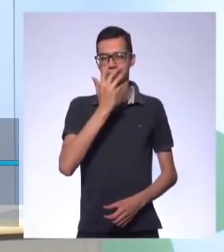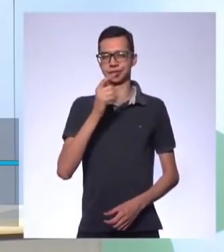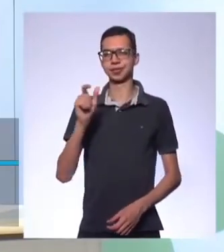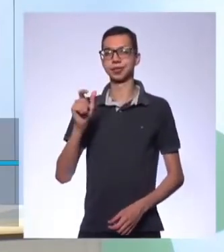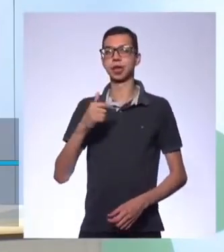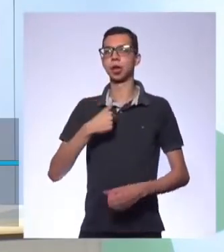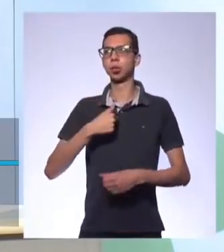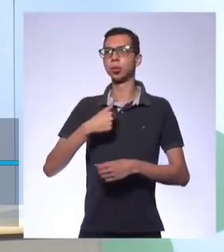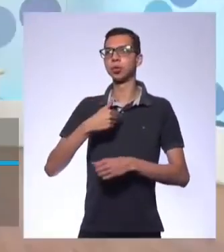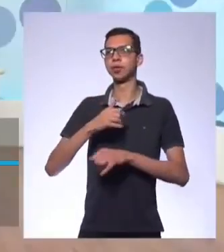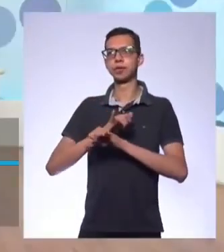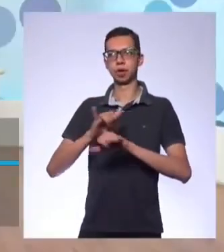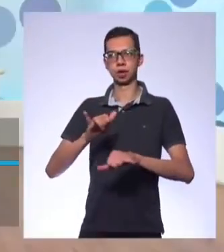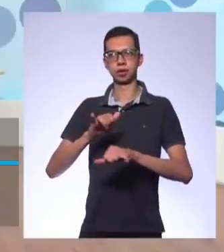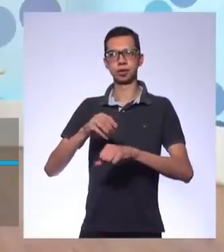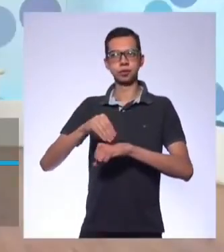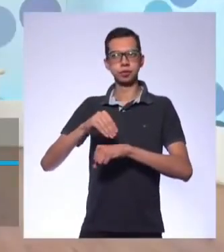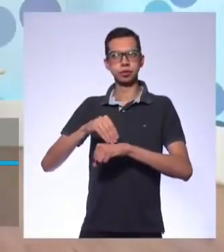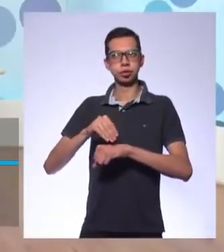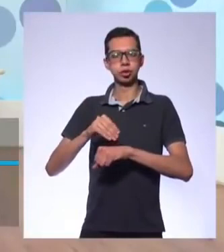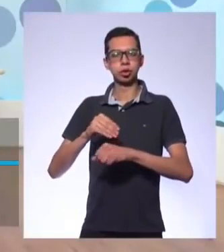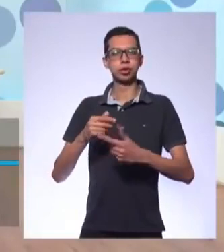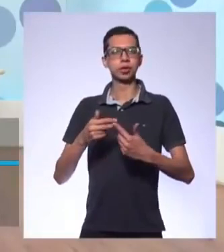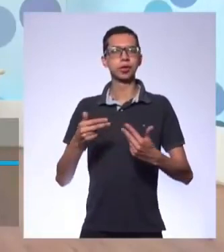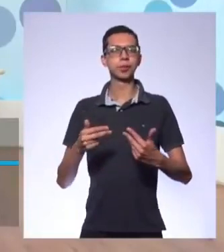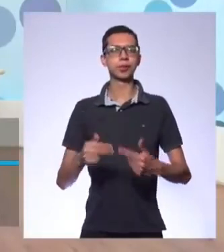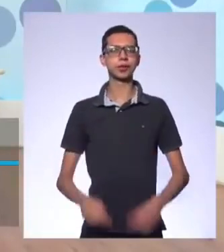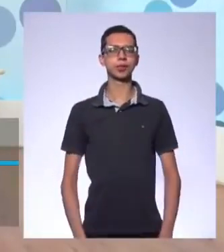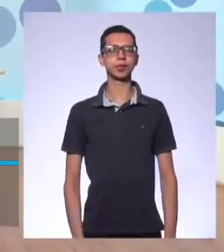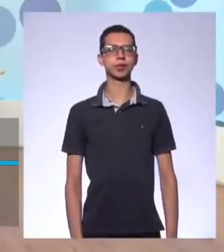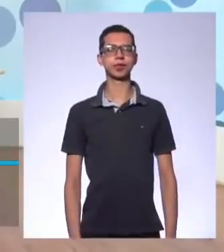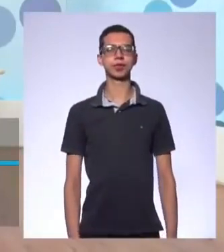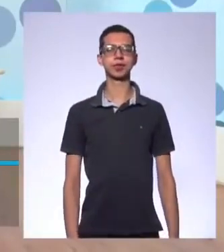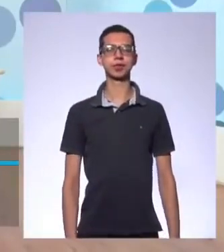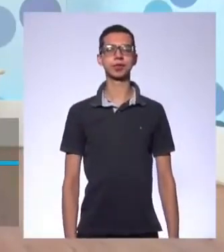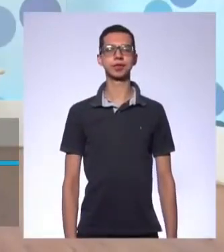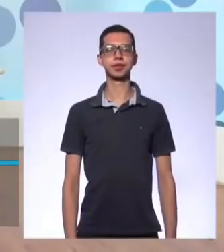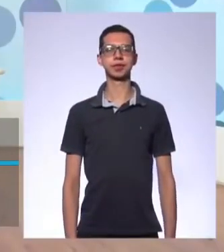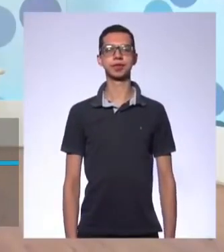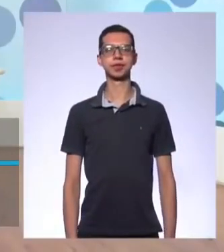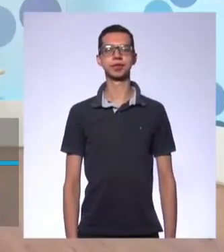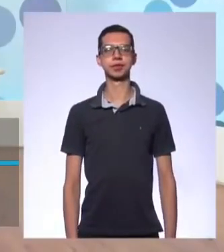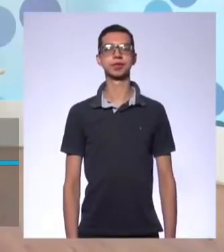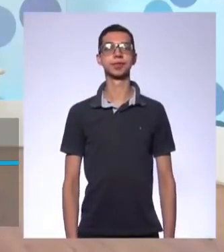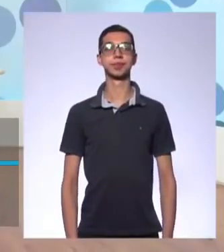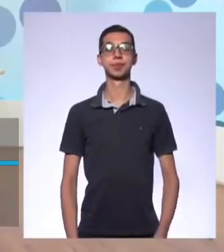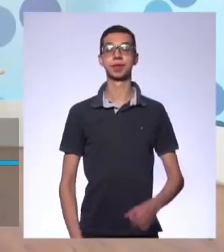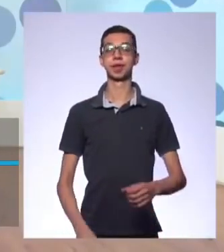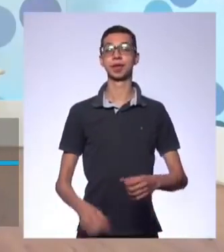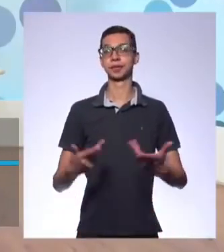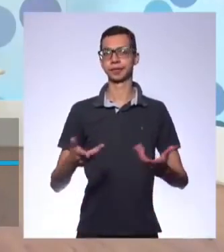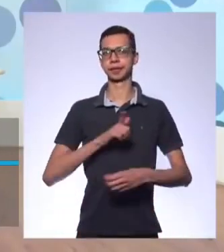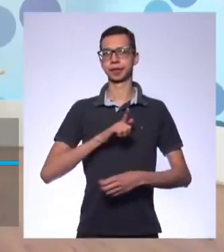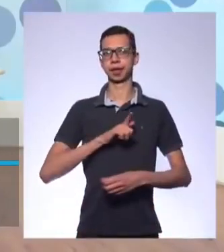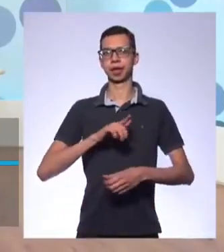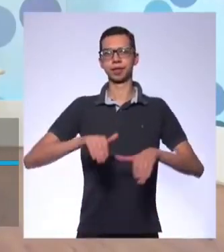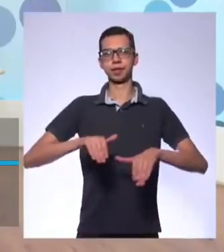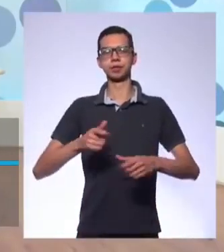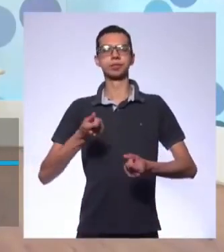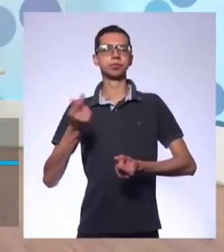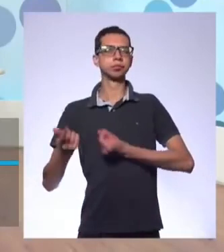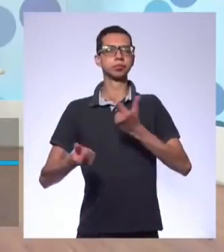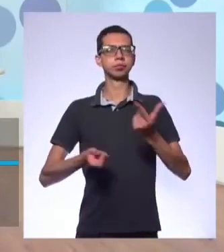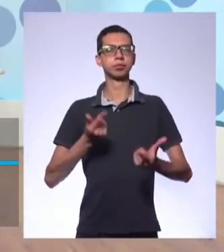da aula ou não? Não, okay. Não. Tá, o amor proibido, né? Até novela, né? Sempre tem um casalzinho que não pode ficar junto porque as famílias se